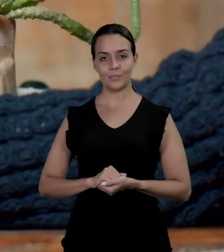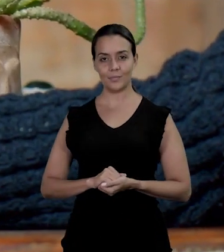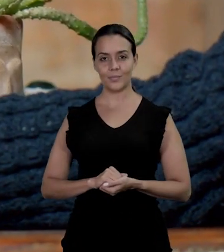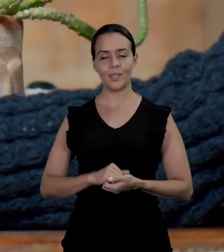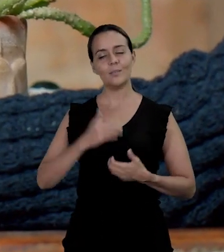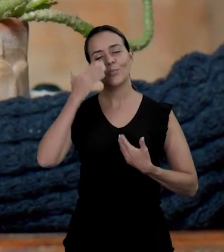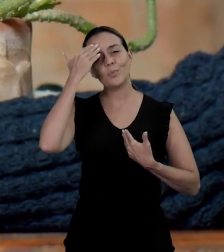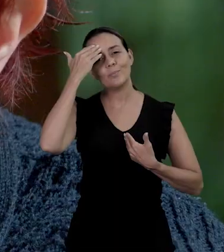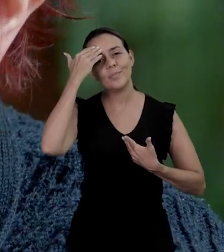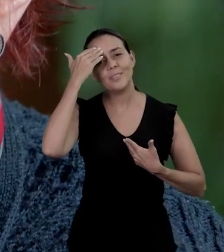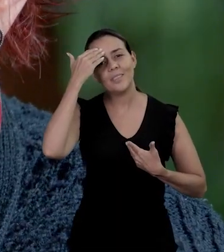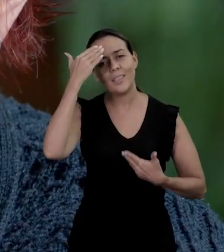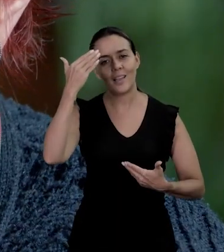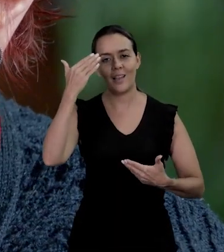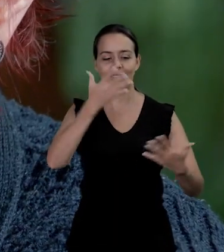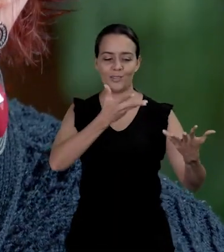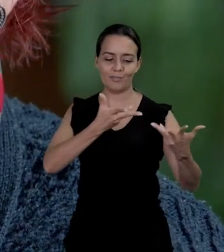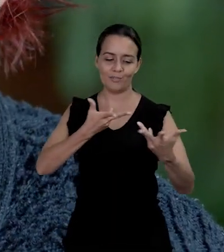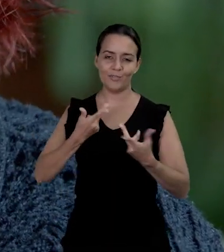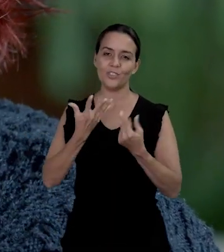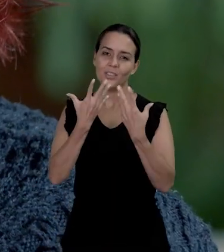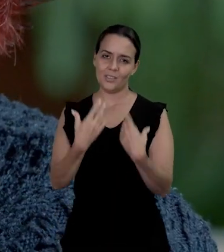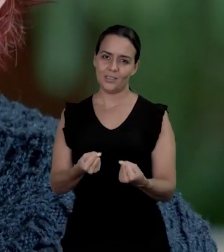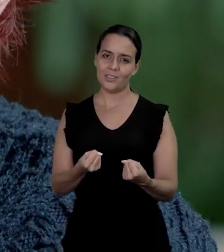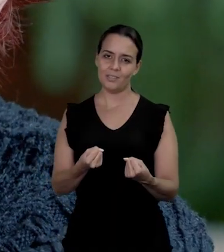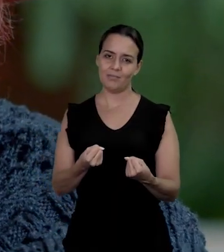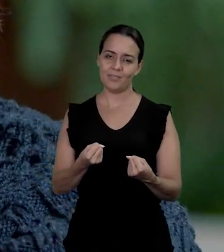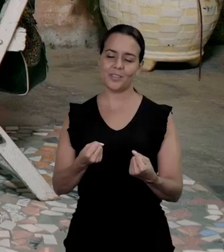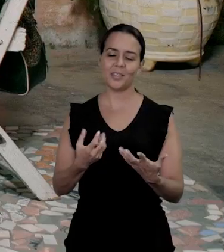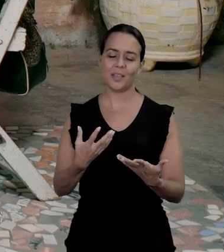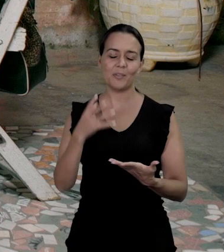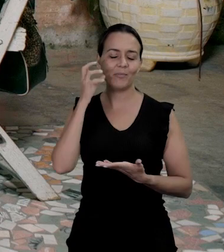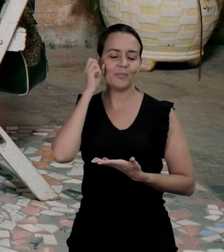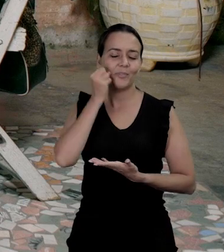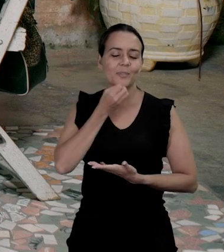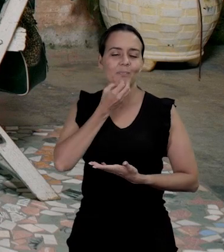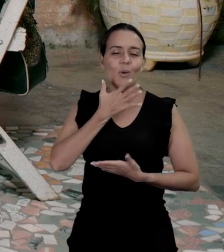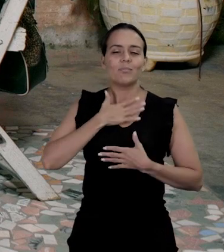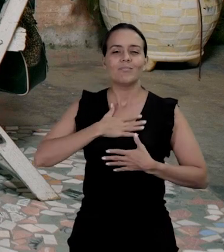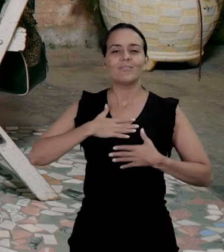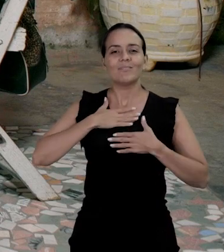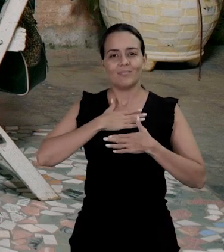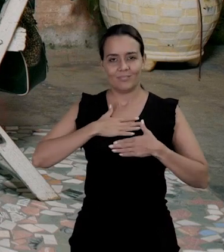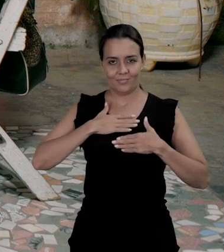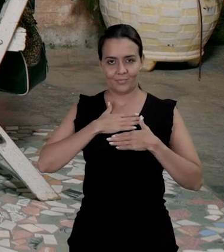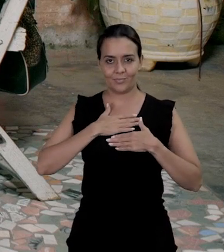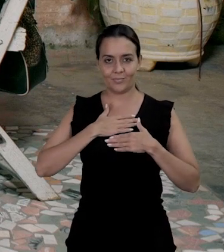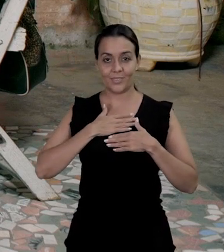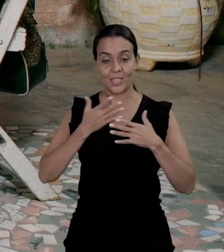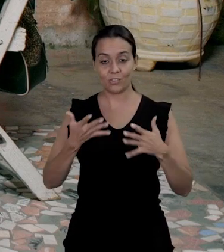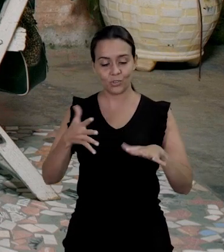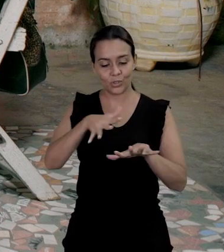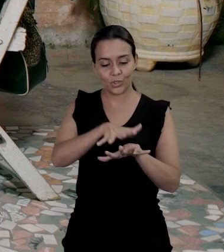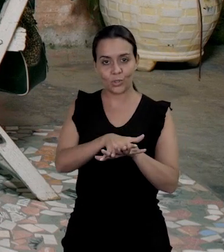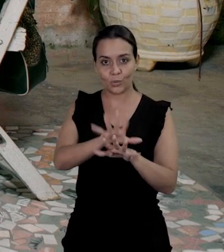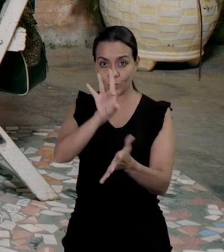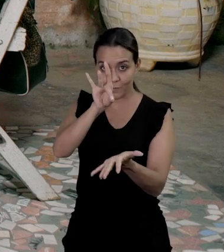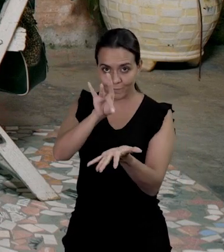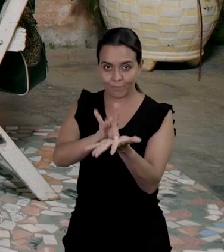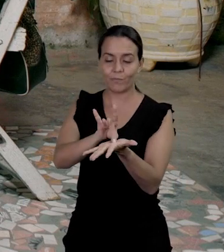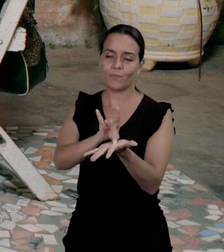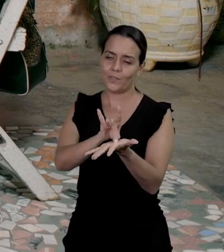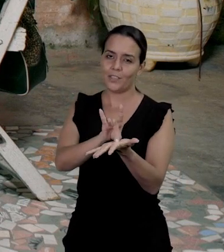agradeço muito por você ter aceito o convite. Foi uma honra te ouvir. E vamos construir um mundo melhor, né? Mais diverso, mais inclusivo,